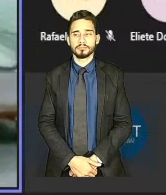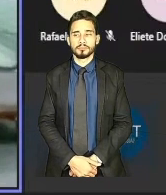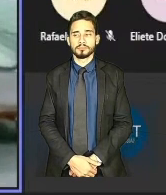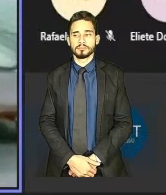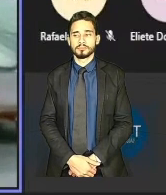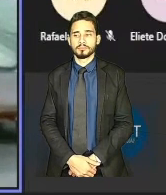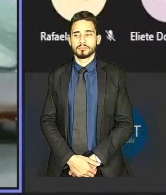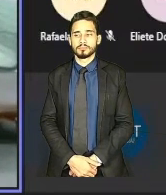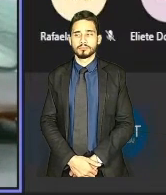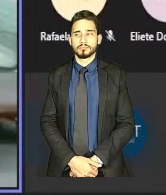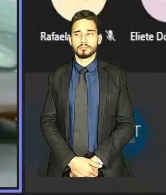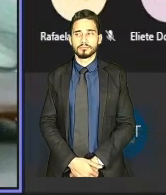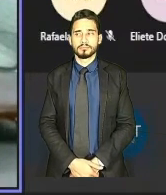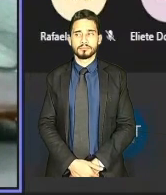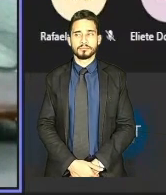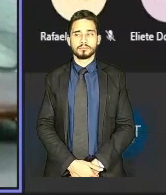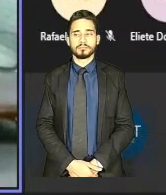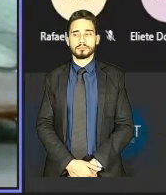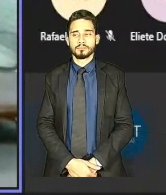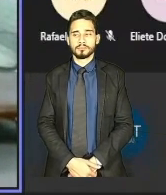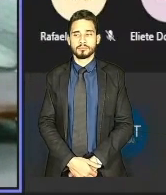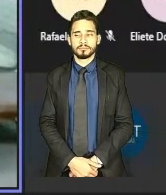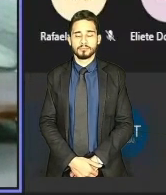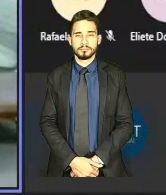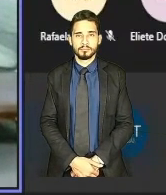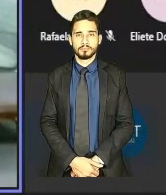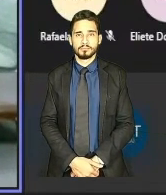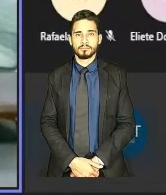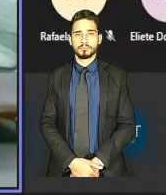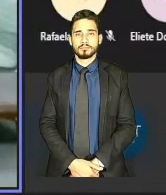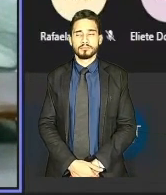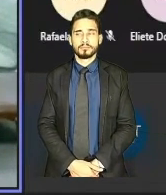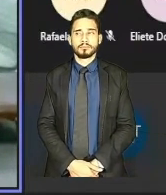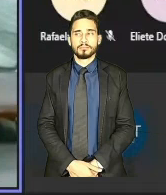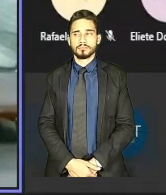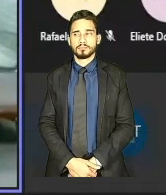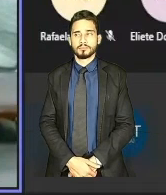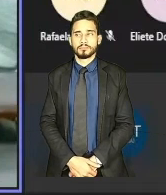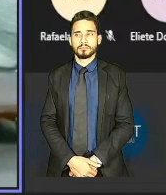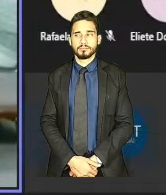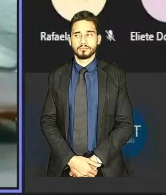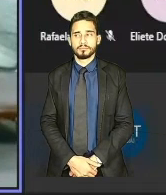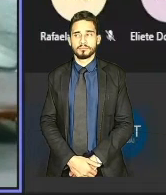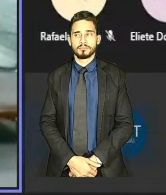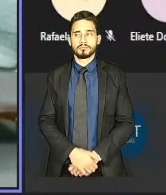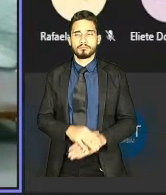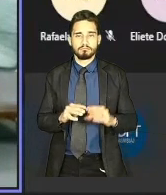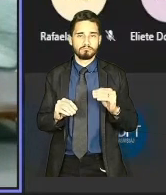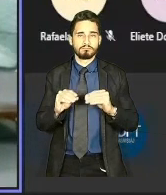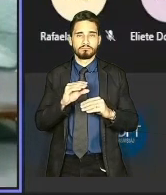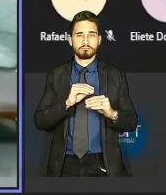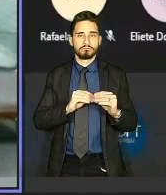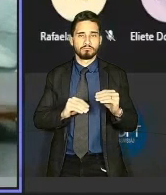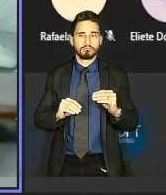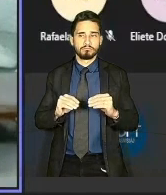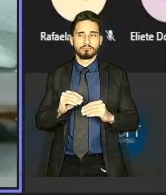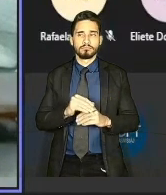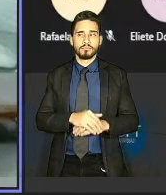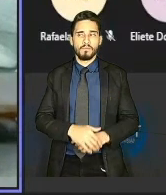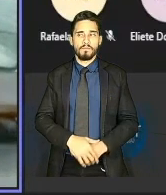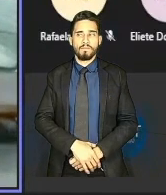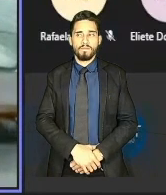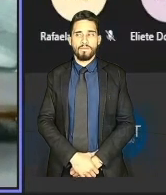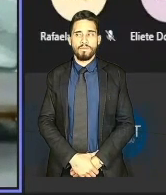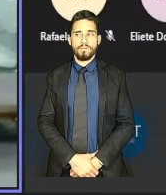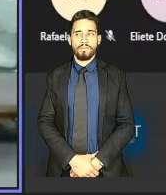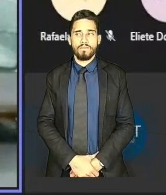Não, assim, para próximo, só porque quando é um depois, não vai ter uma lista, não tem lista, entendeu? Pessoal, proclamação de resultado, processo,